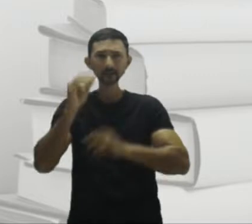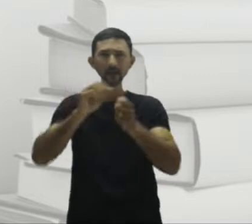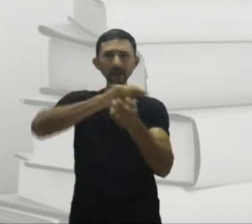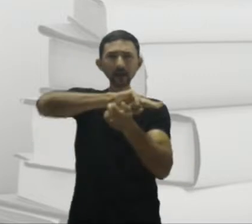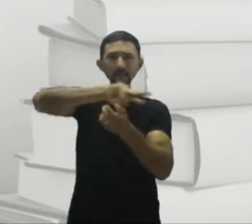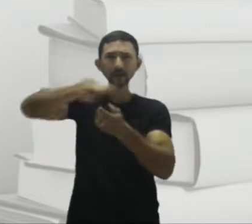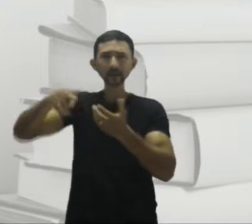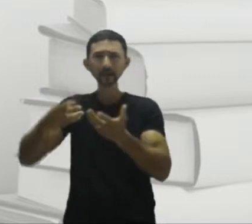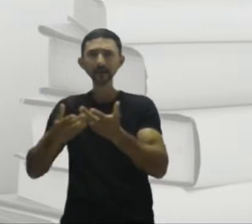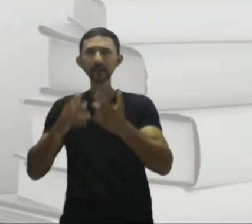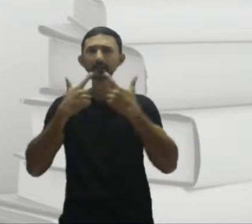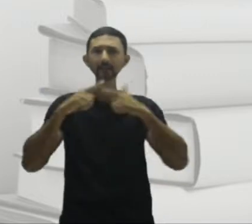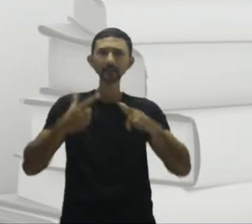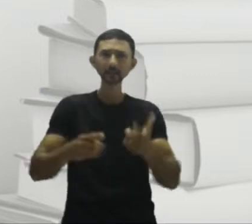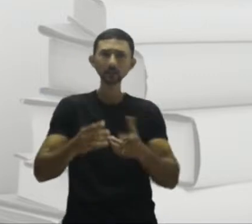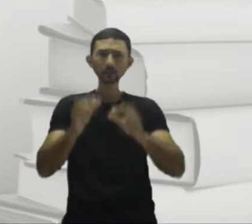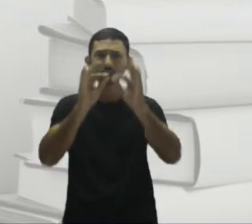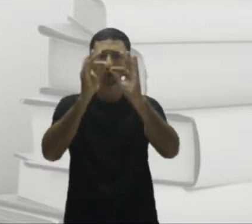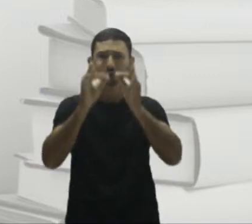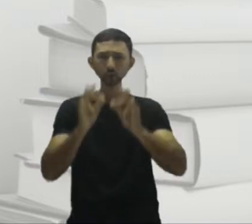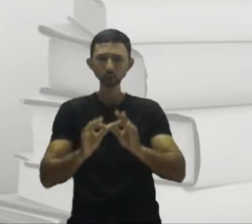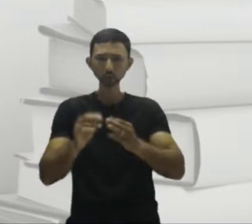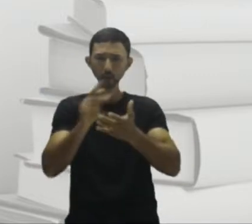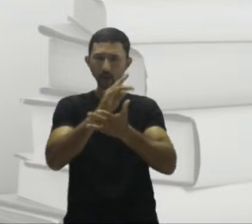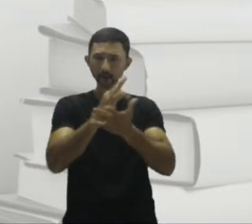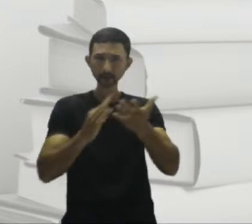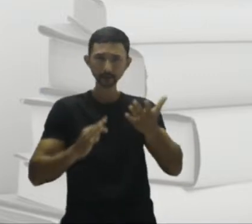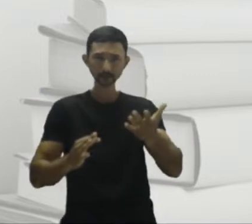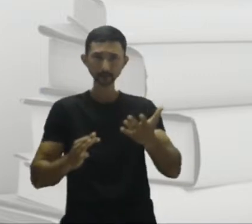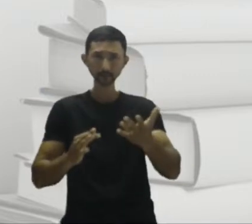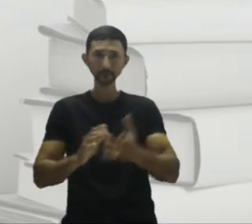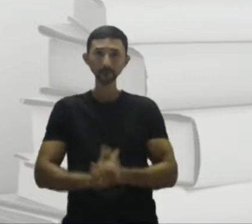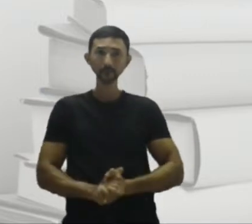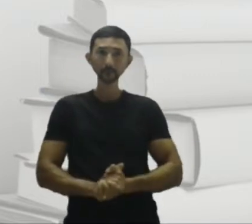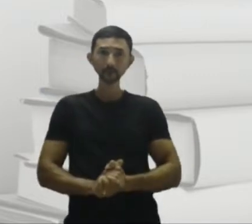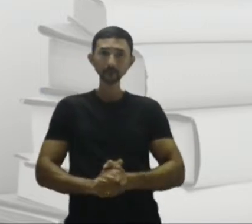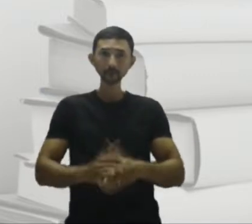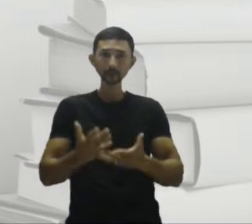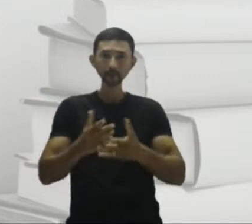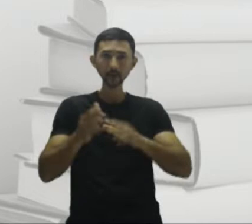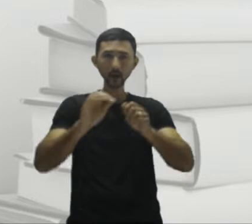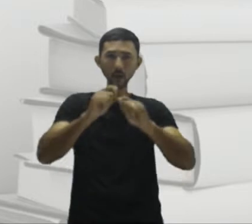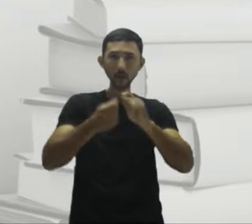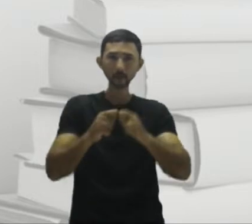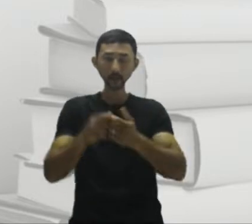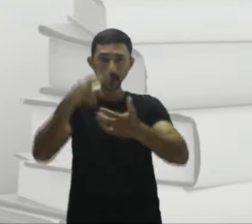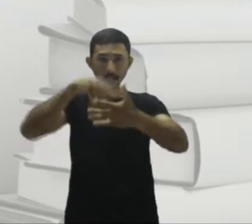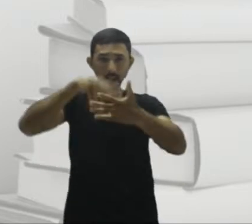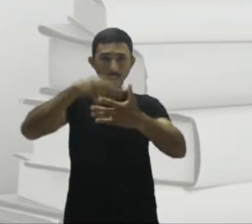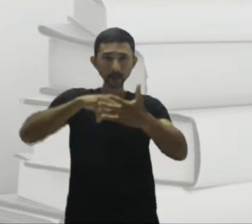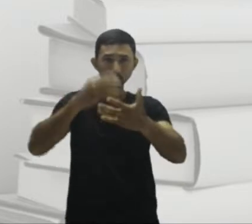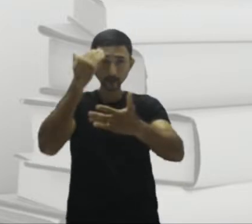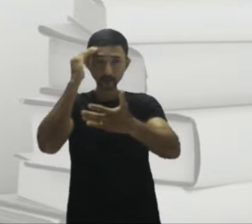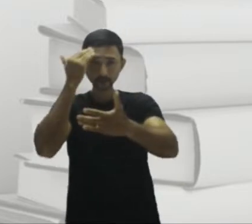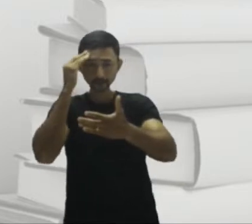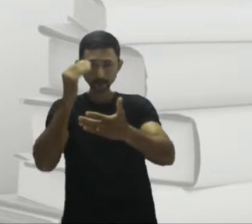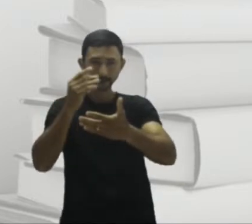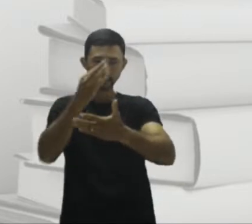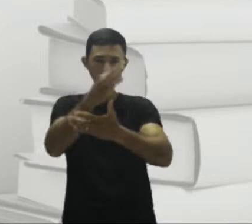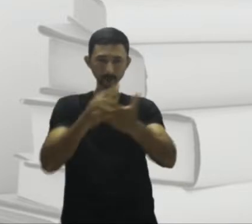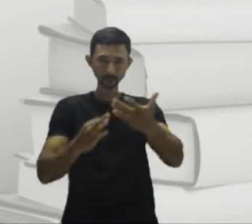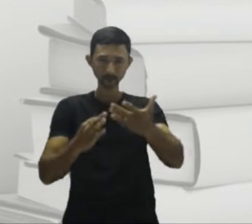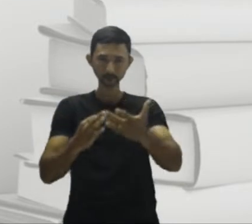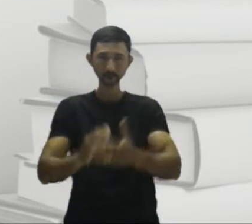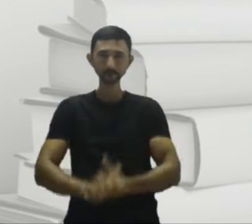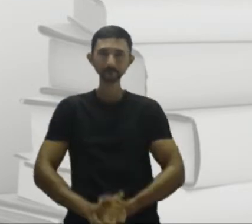variedade linguística presente na estrutura narrativa, e ampliar as habilidades de leitura de textos